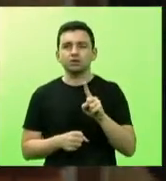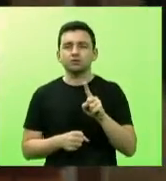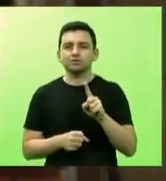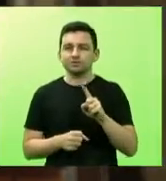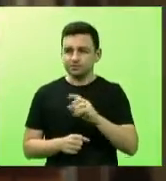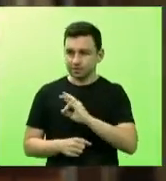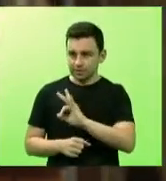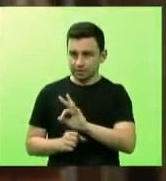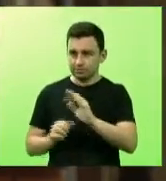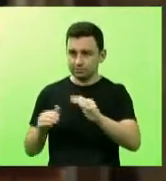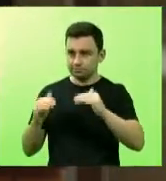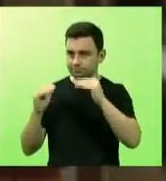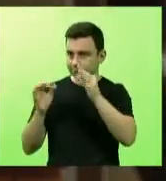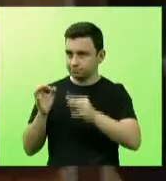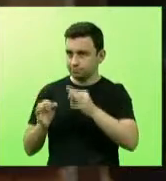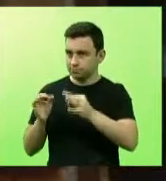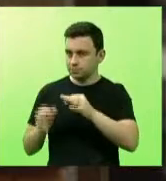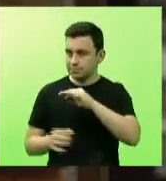desembargador Sérgio.